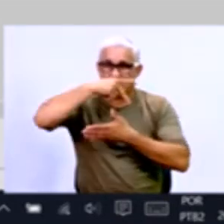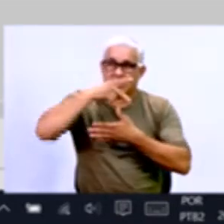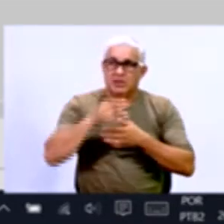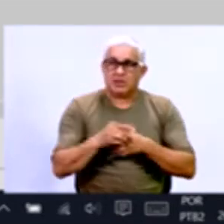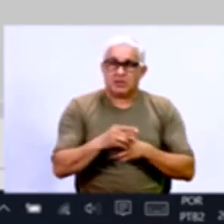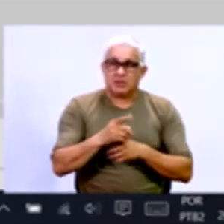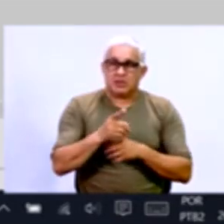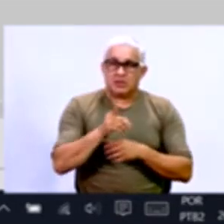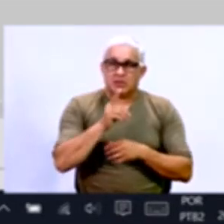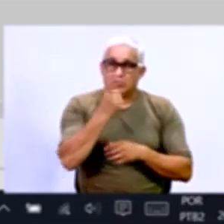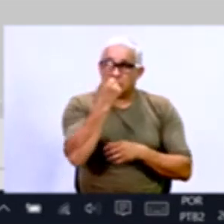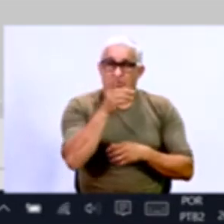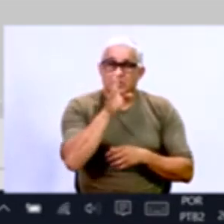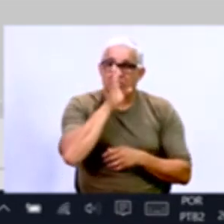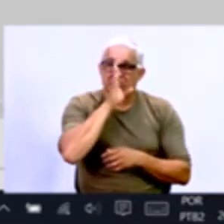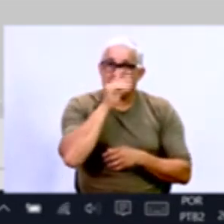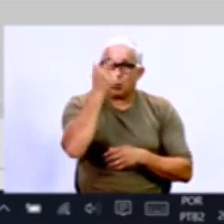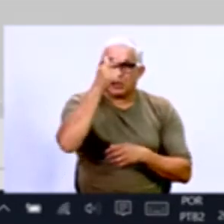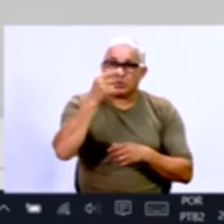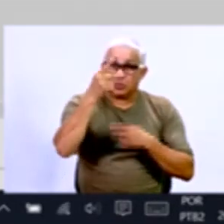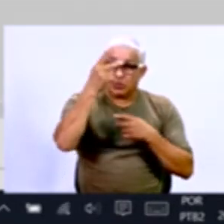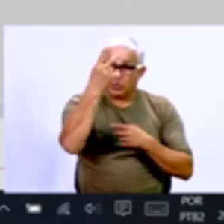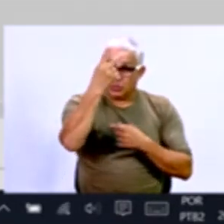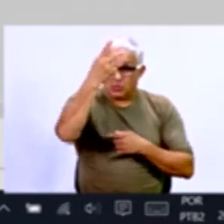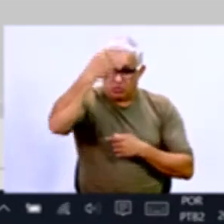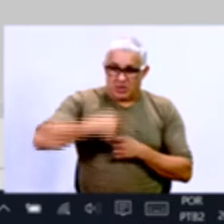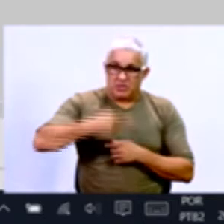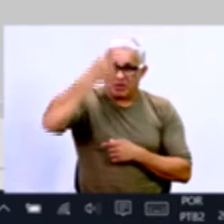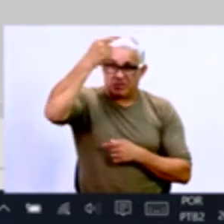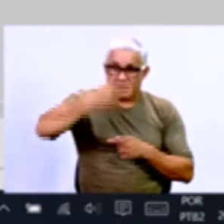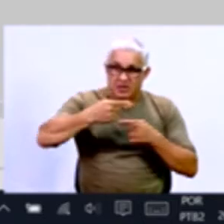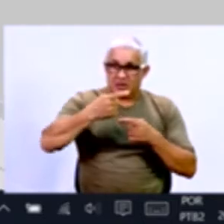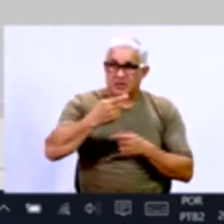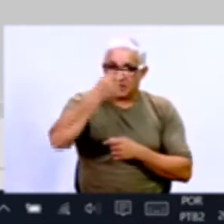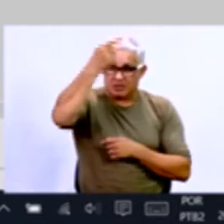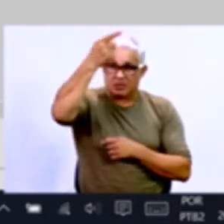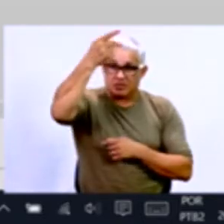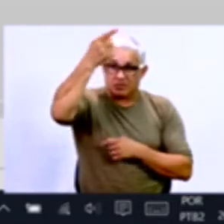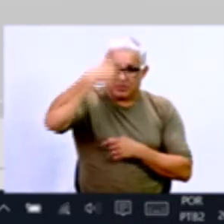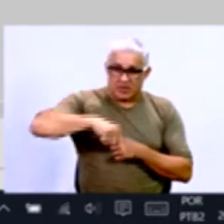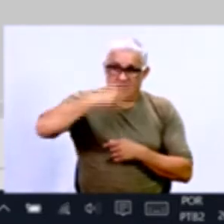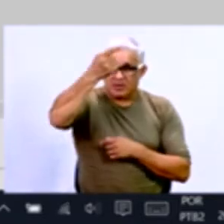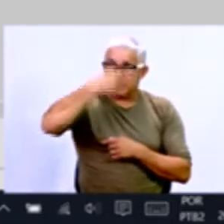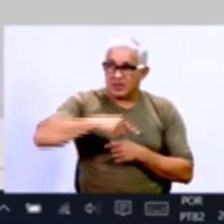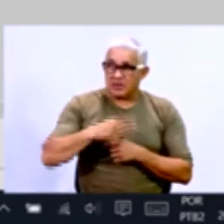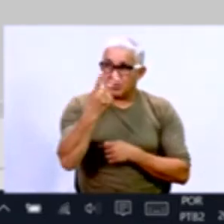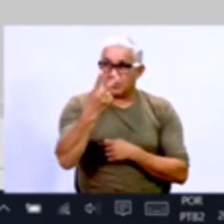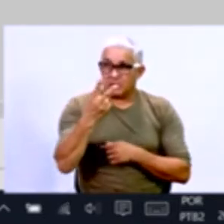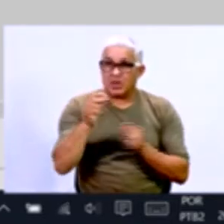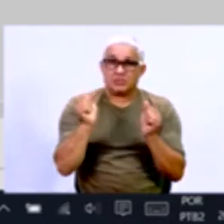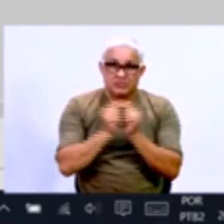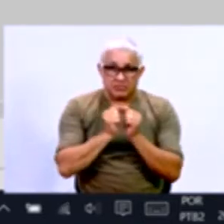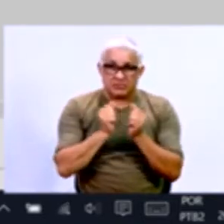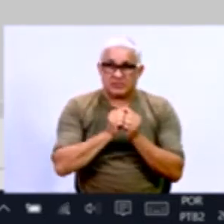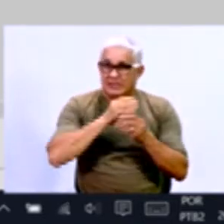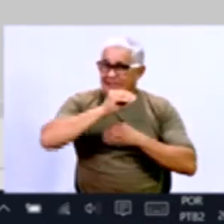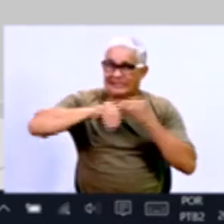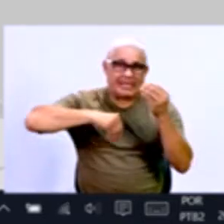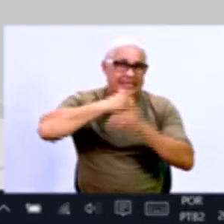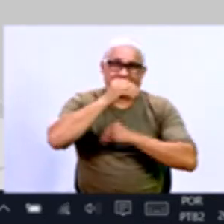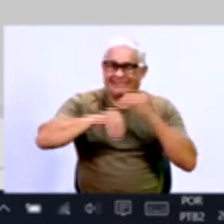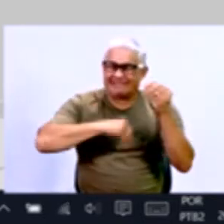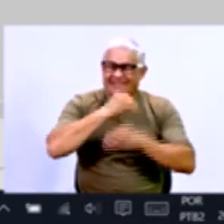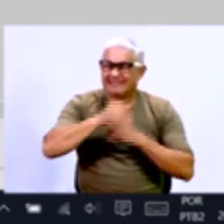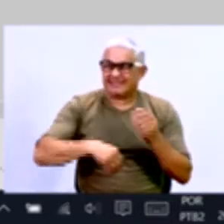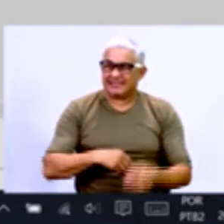deixar solo em outra, olha o que que vai acontecer nesse trecho aqui onde tem as duas. Vai tocar as duas. Olha a bagunça que